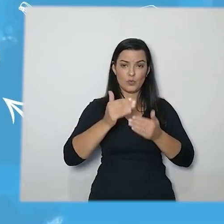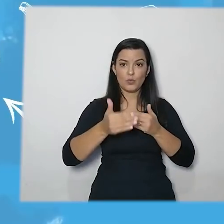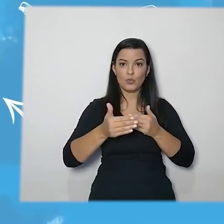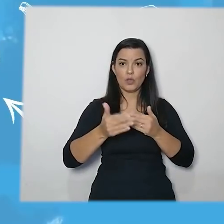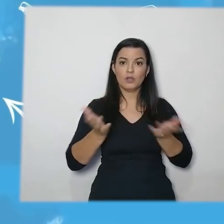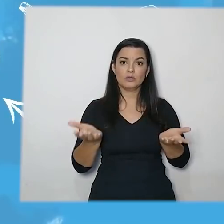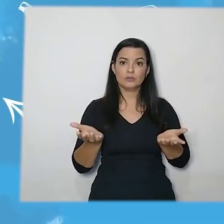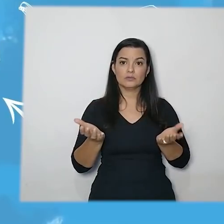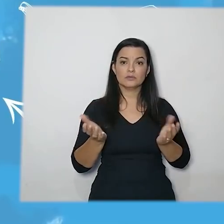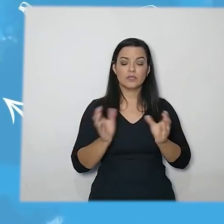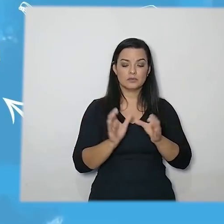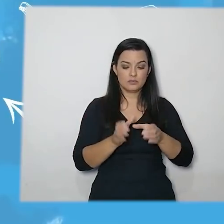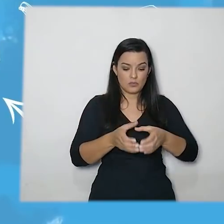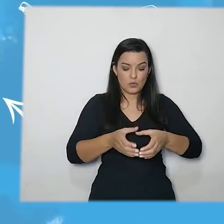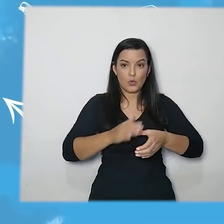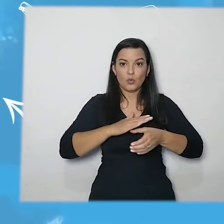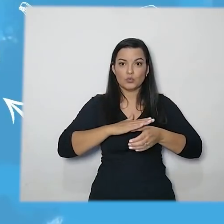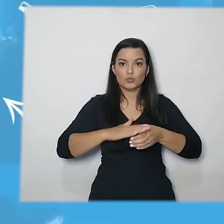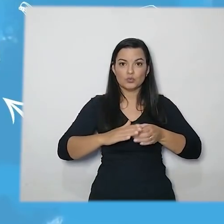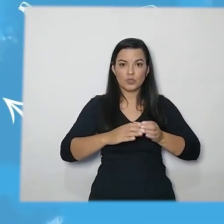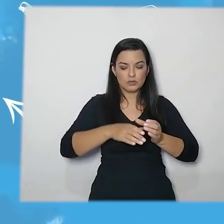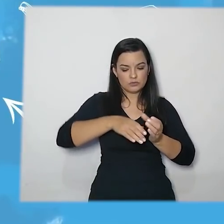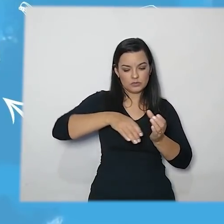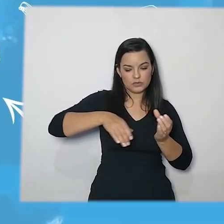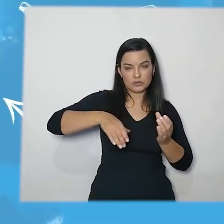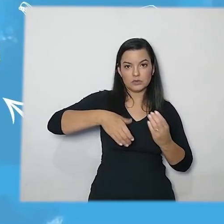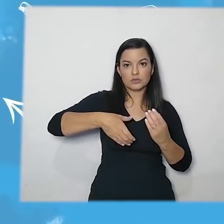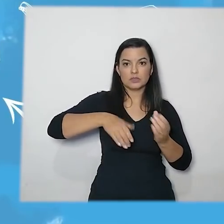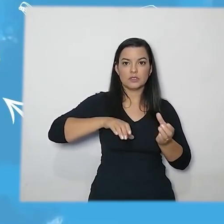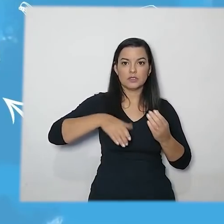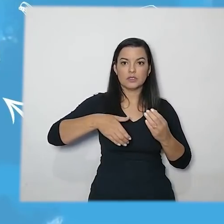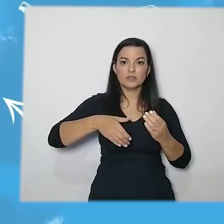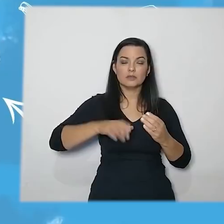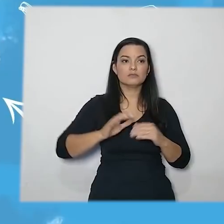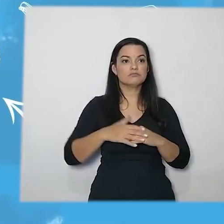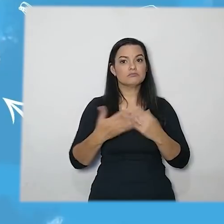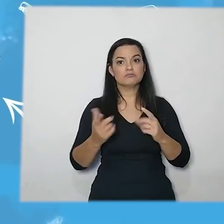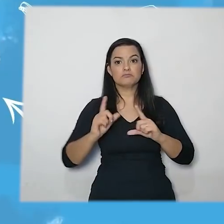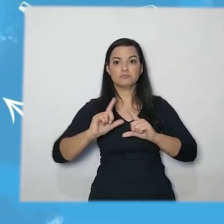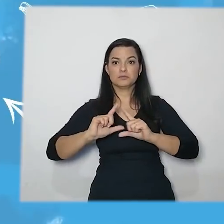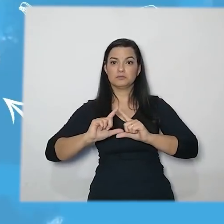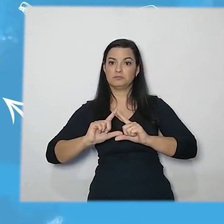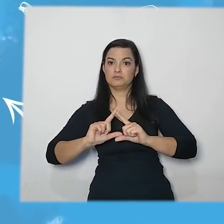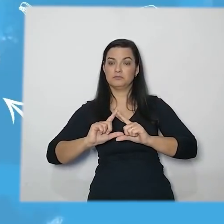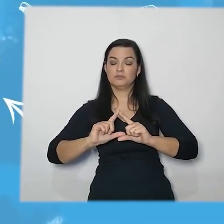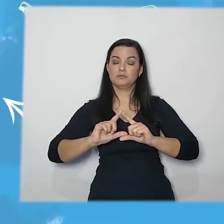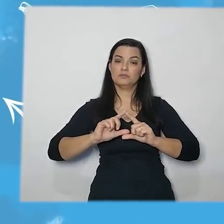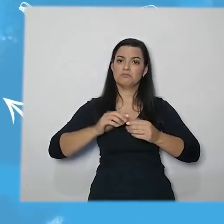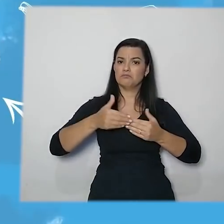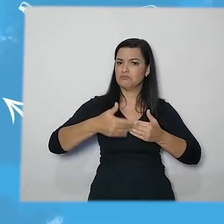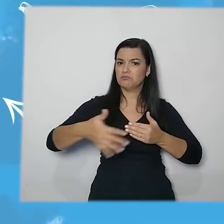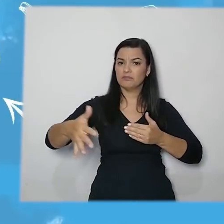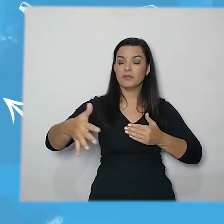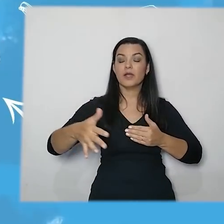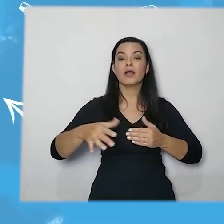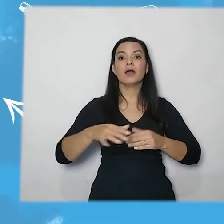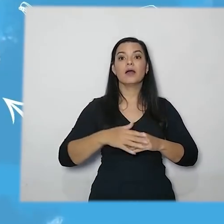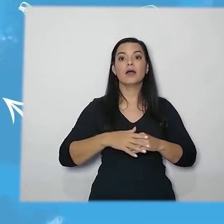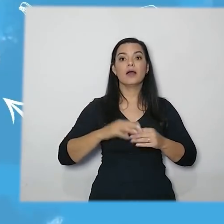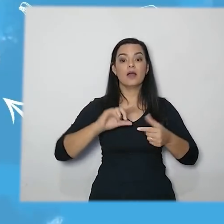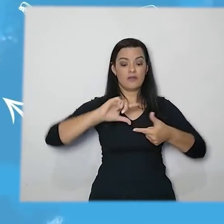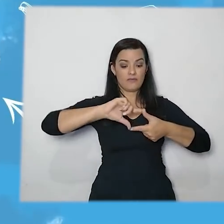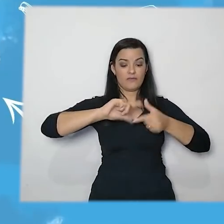cilindro, um triângulo e assim por diante. As figuras geométricas, de maneira